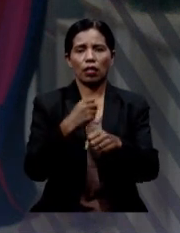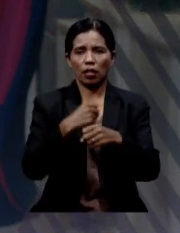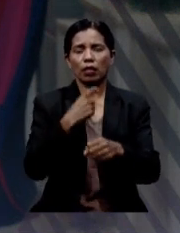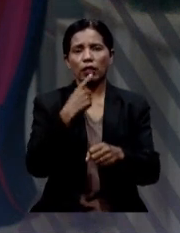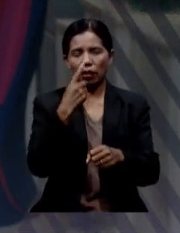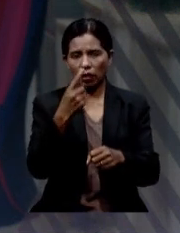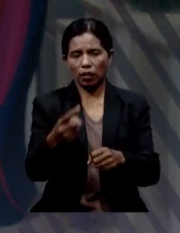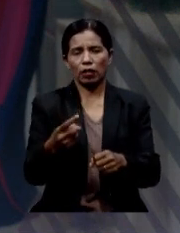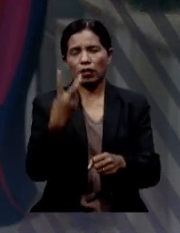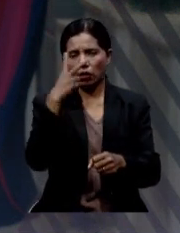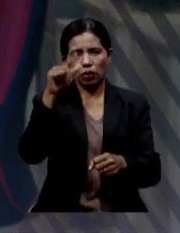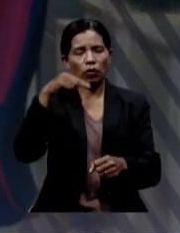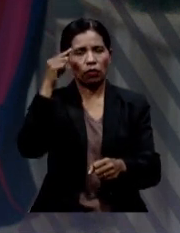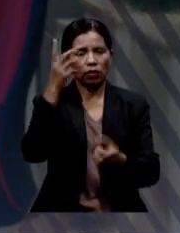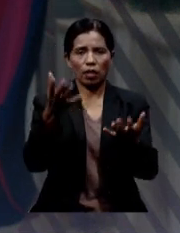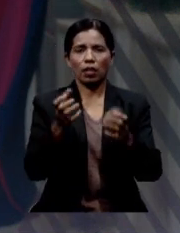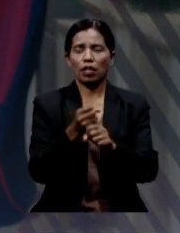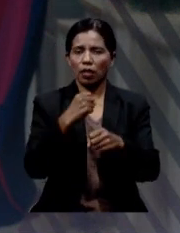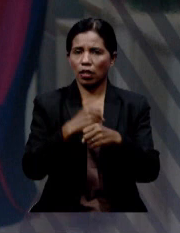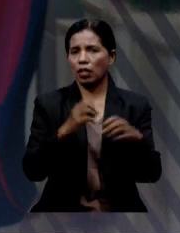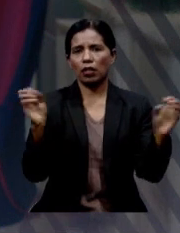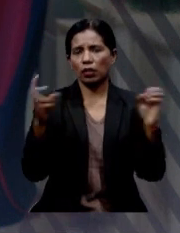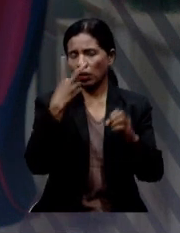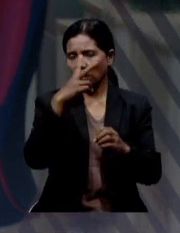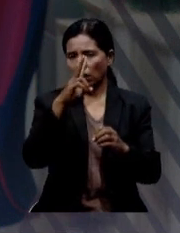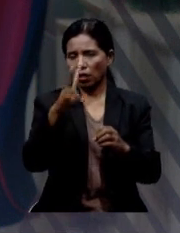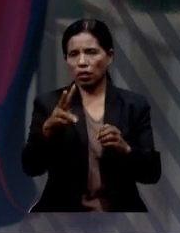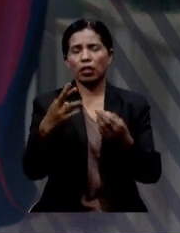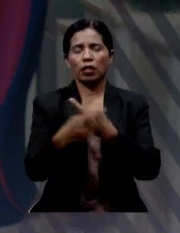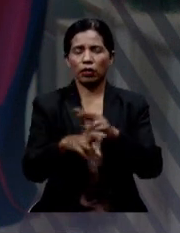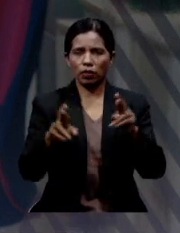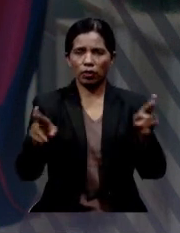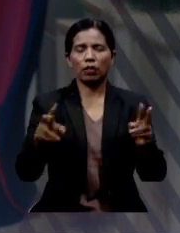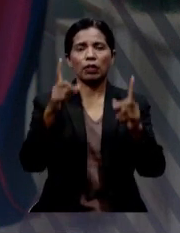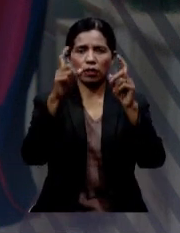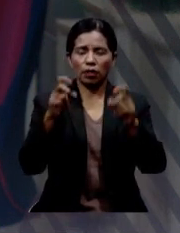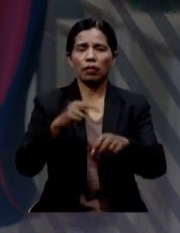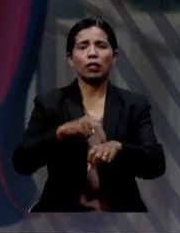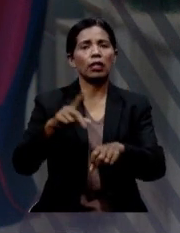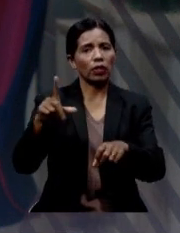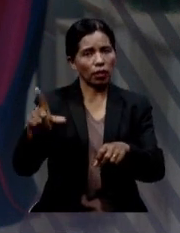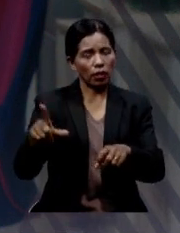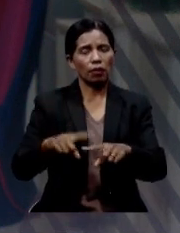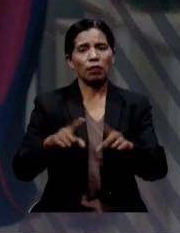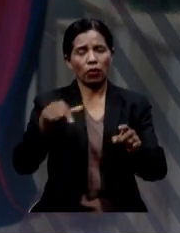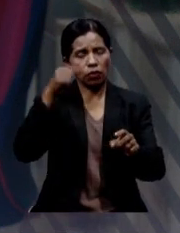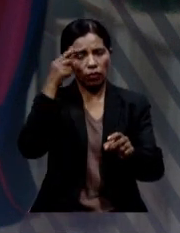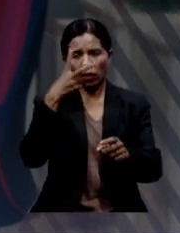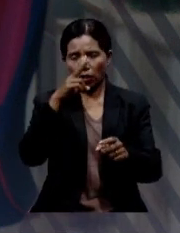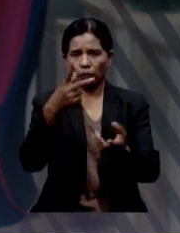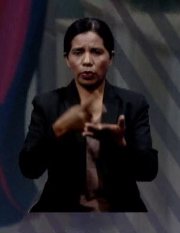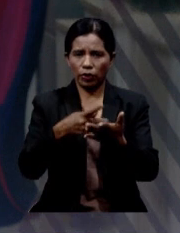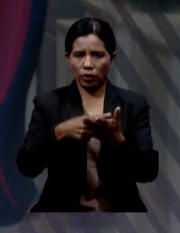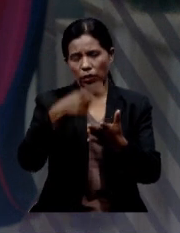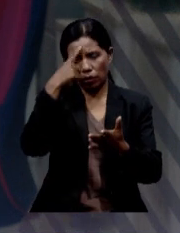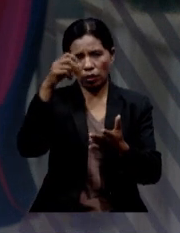katak, avaliação nebe governo akarak halo, laos hareba resultado e exame nacional, mai be governo se avalia proxetu idane tamba